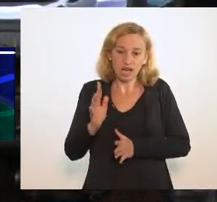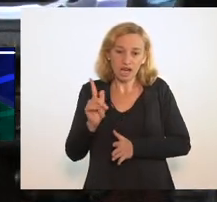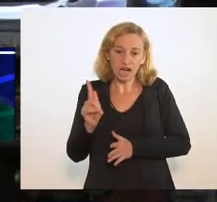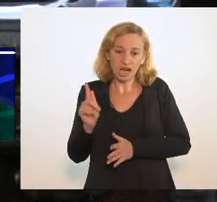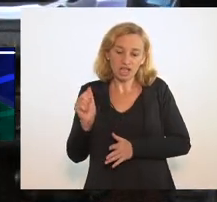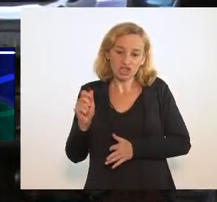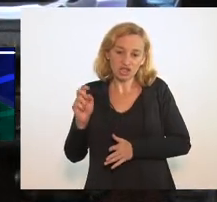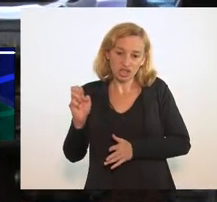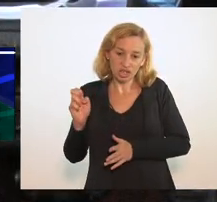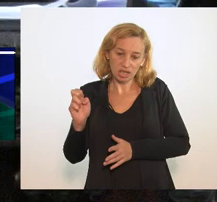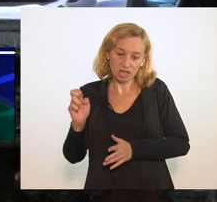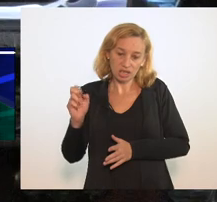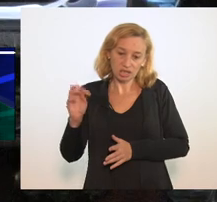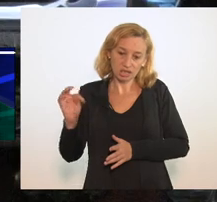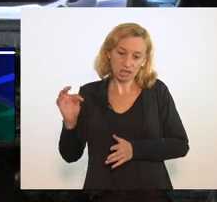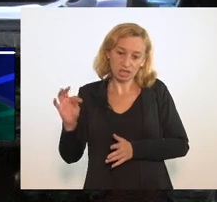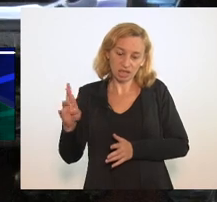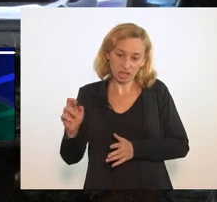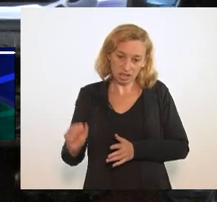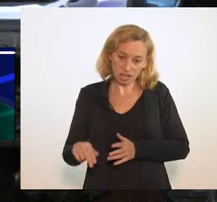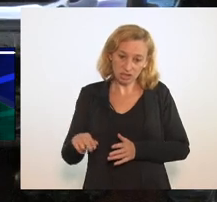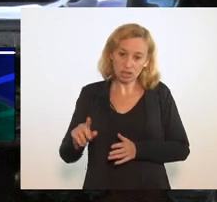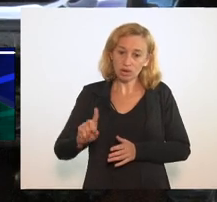fiscaliza. Ou o Detro.